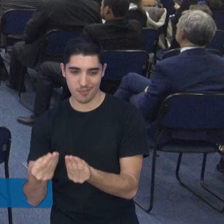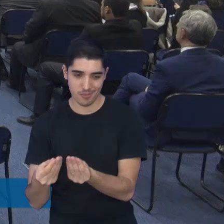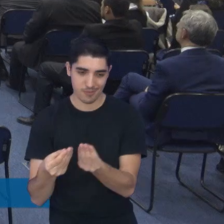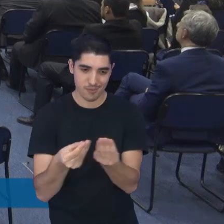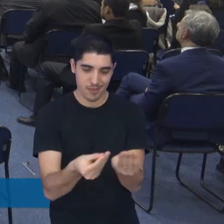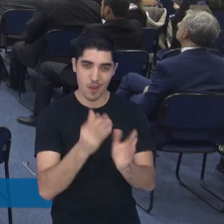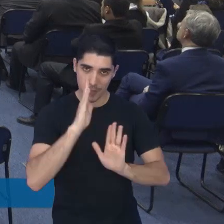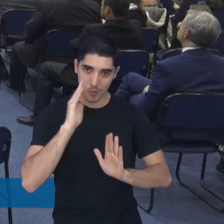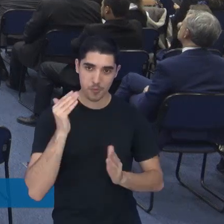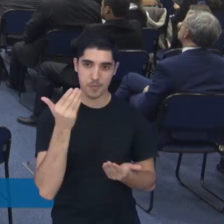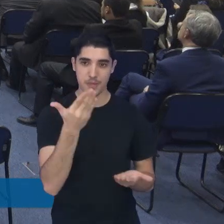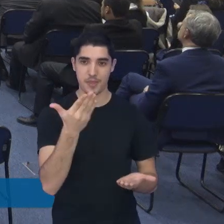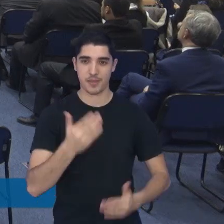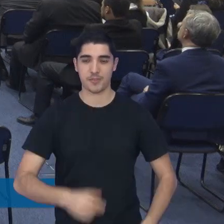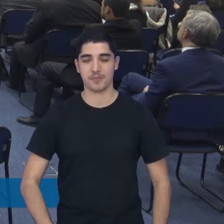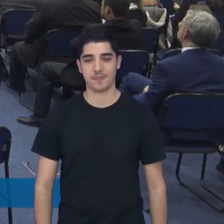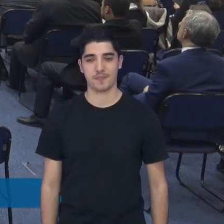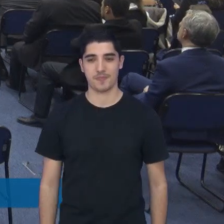Campos.